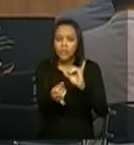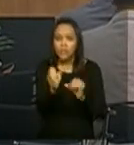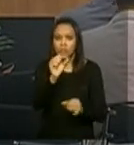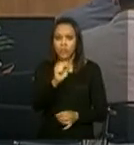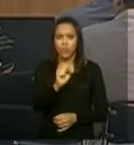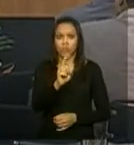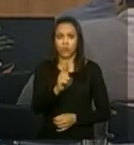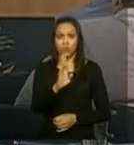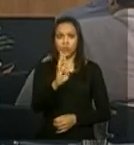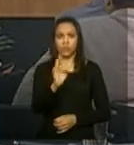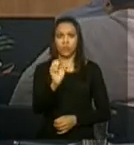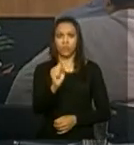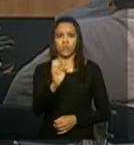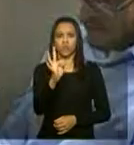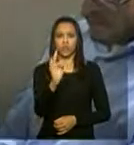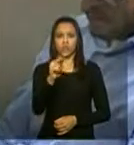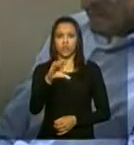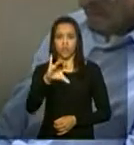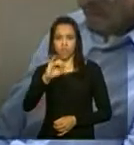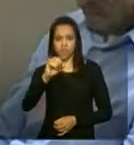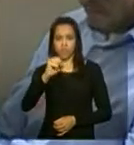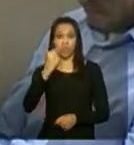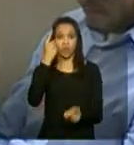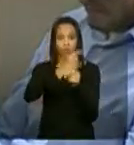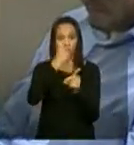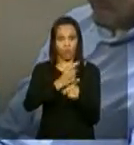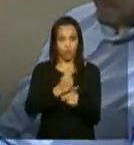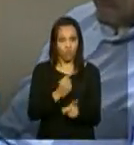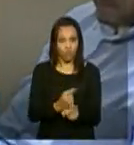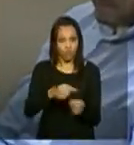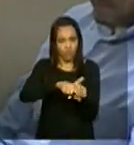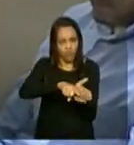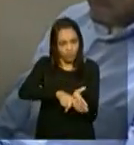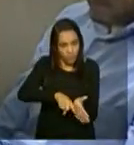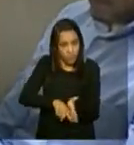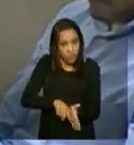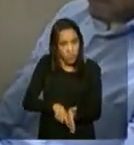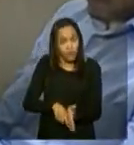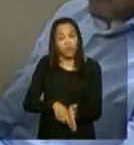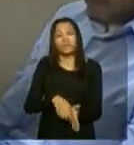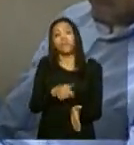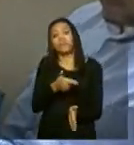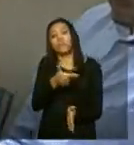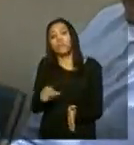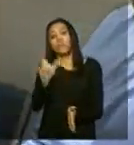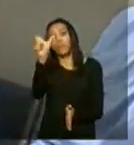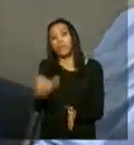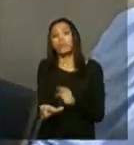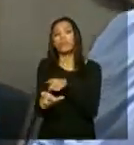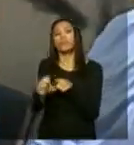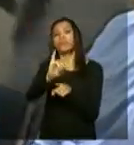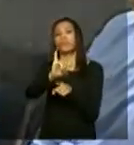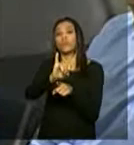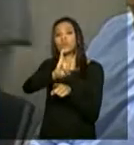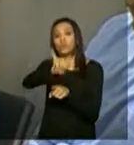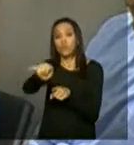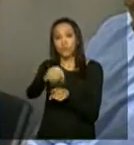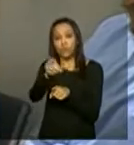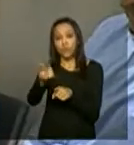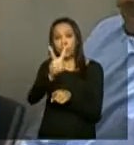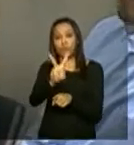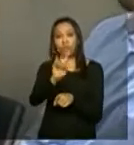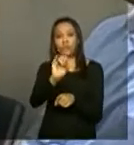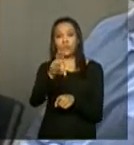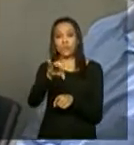substâncias foram investigadas eu não queria fazer uma pergunta à ministra ideli e ao filho joão vicente goulart é sobre o